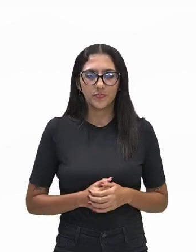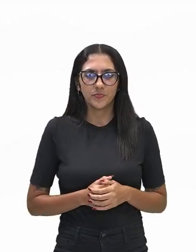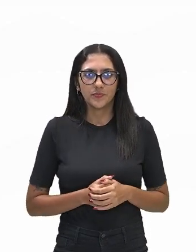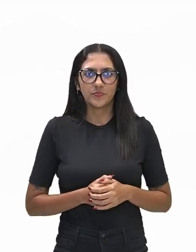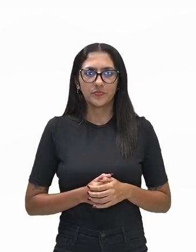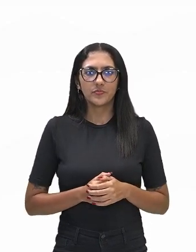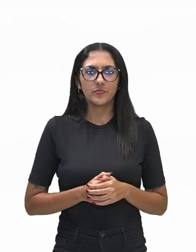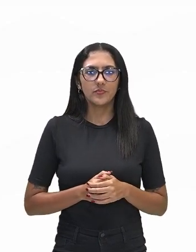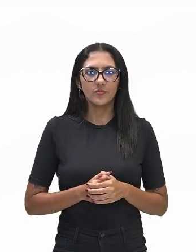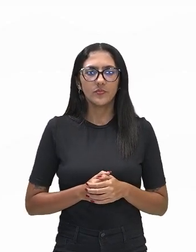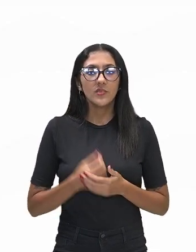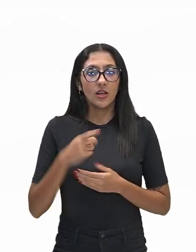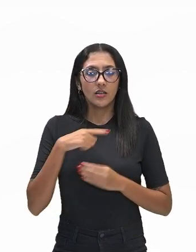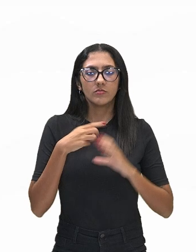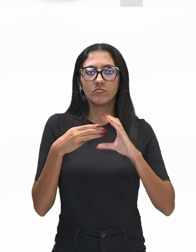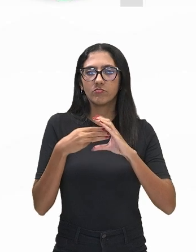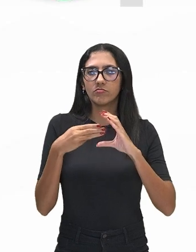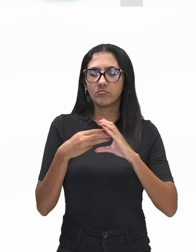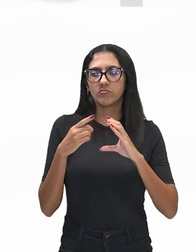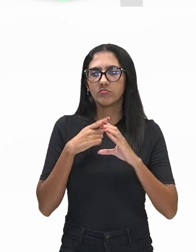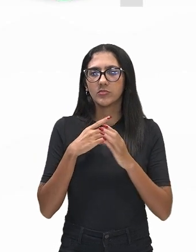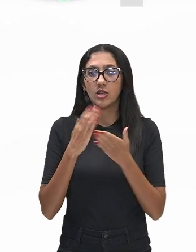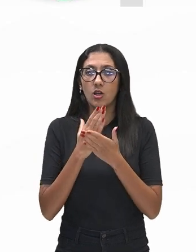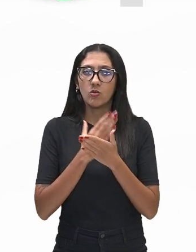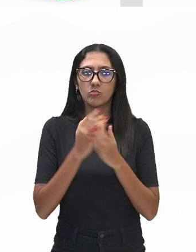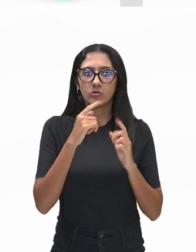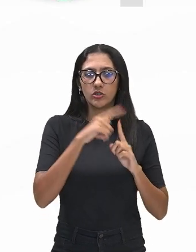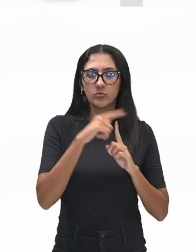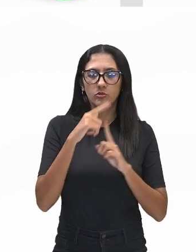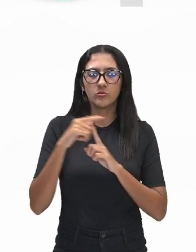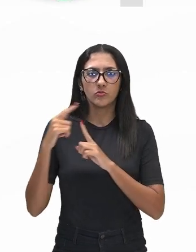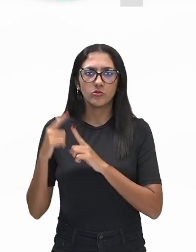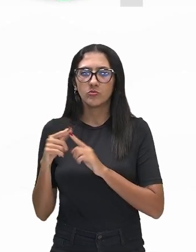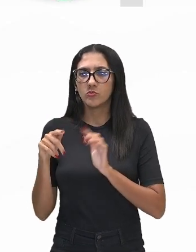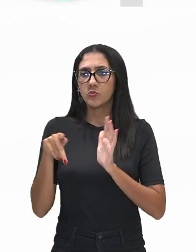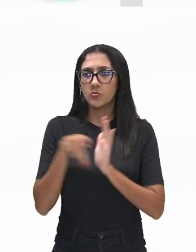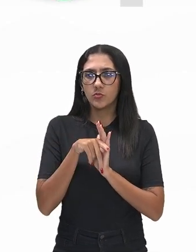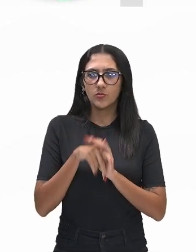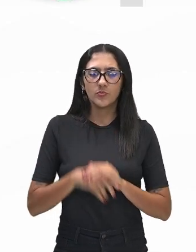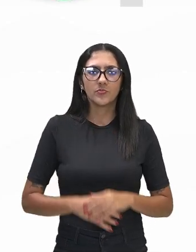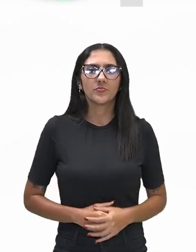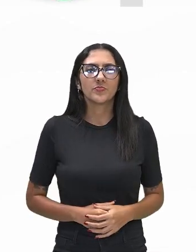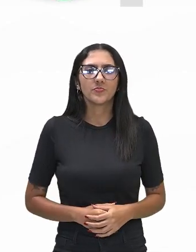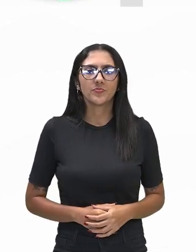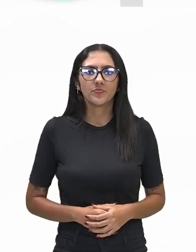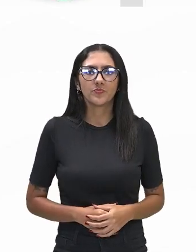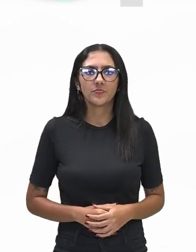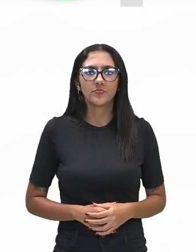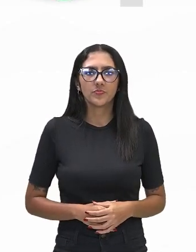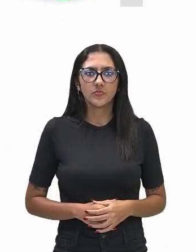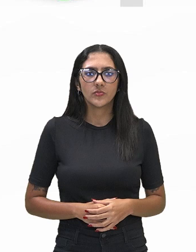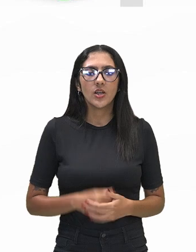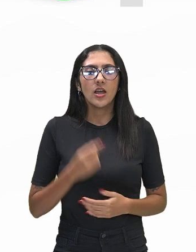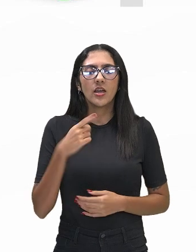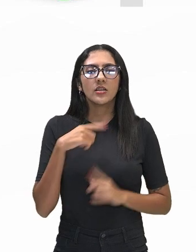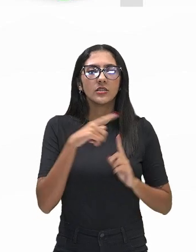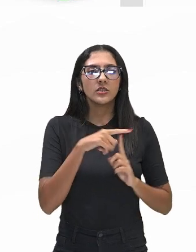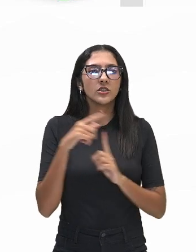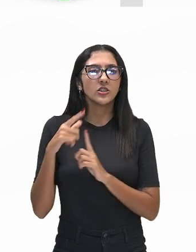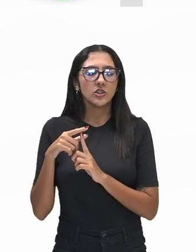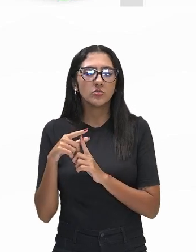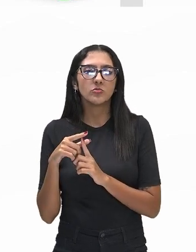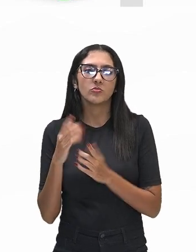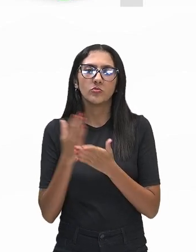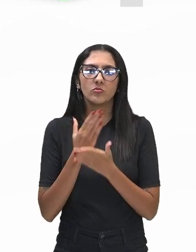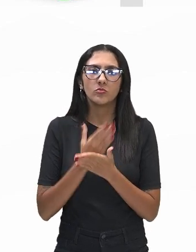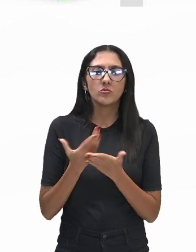elas têm mecanismos de ação específicos, tá bom? Esses mecanismos de ação específicos, né, da